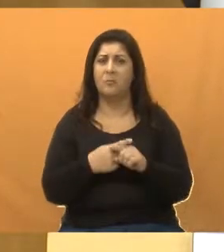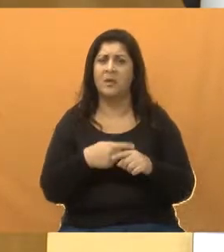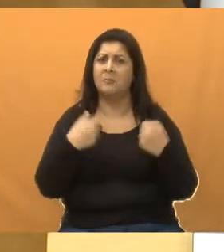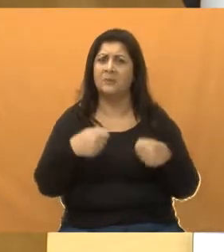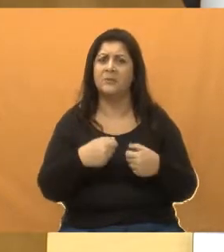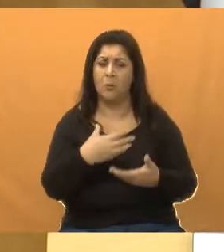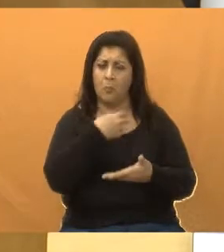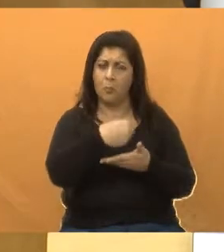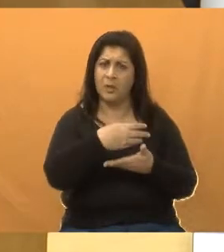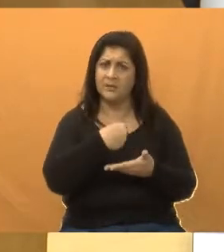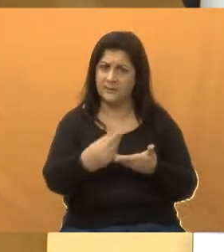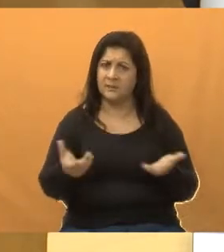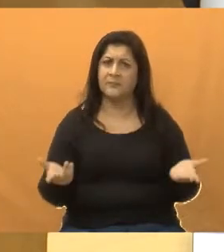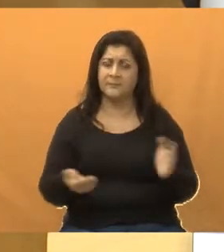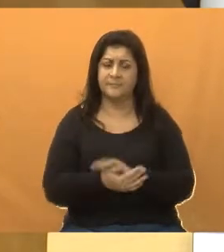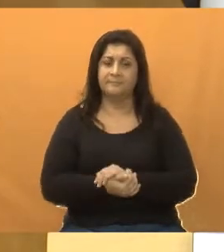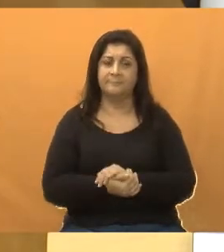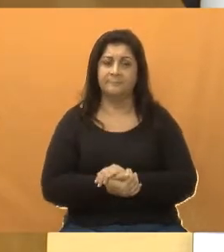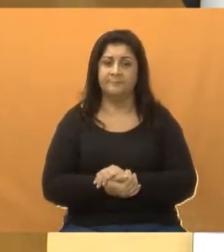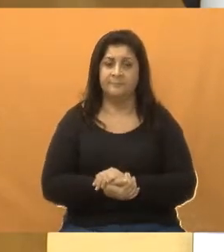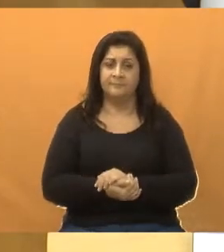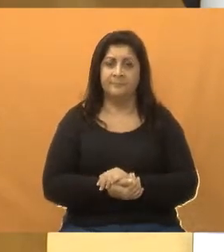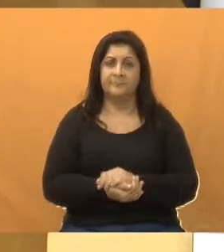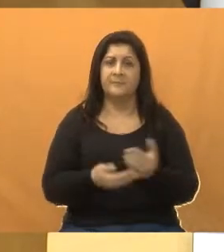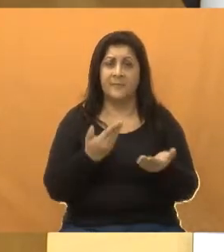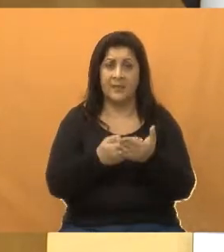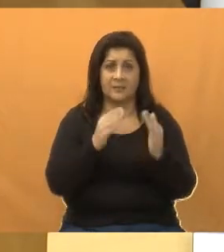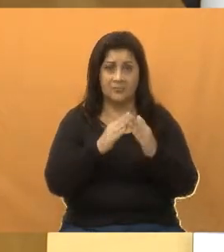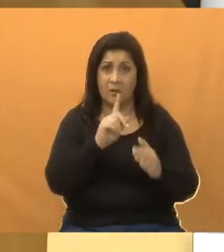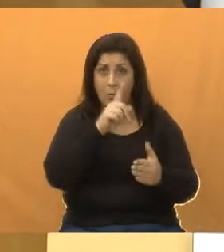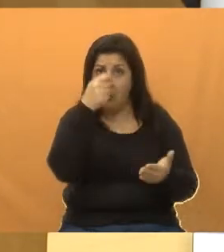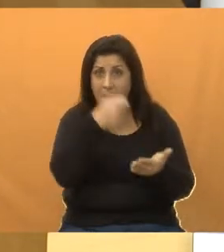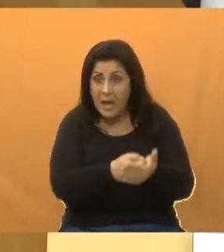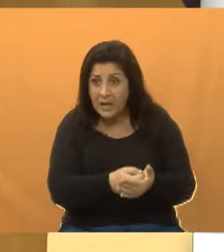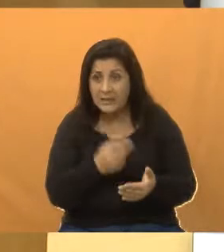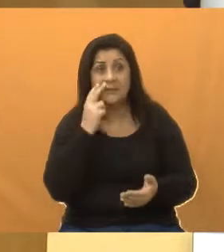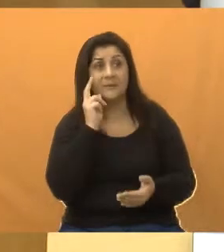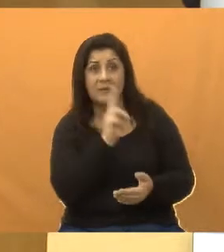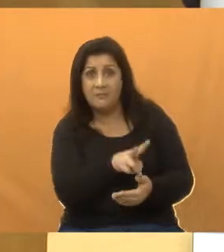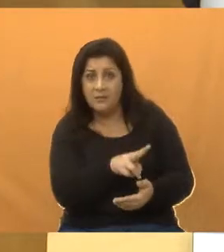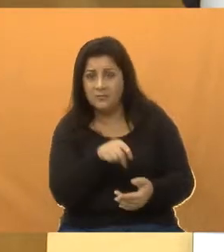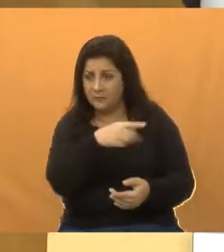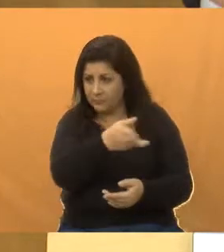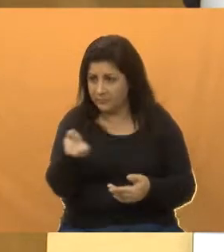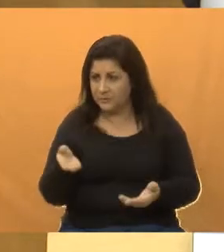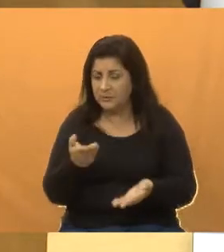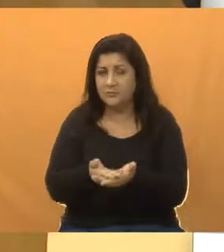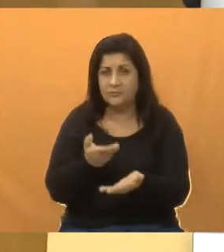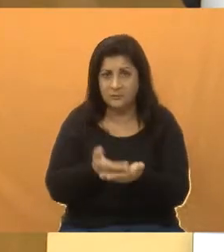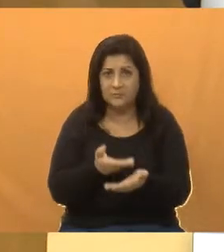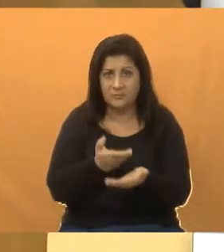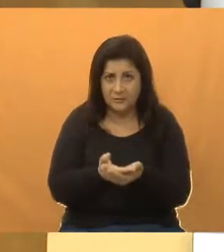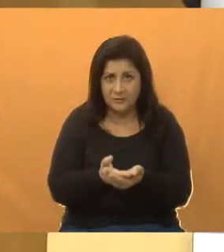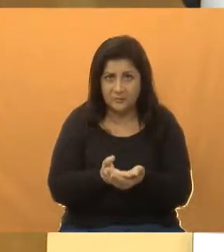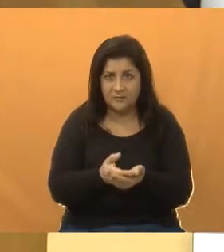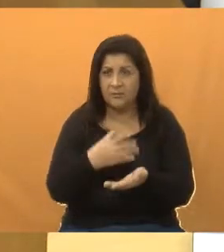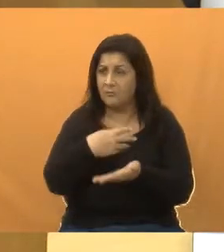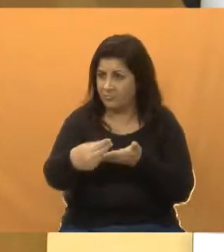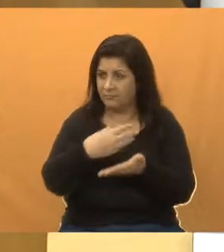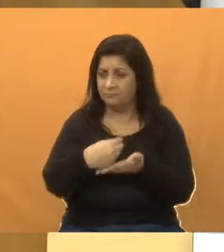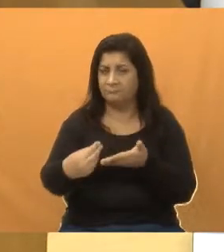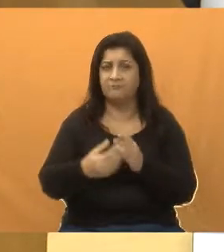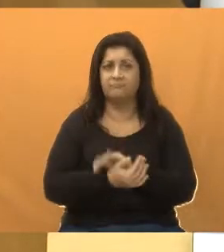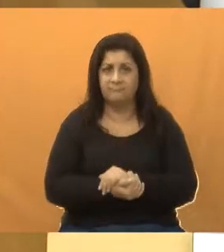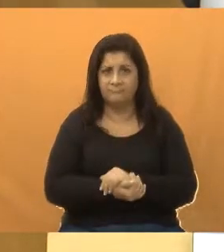crianças. Vocês, a escola não pagou as crianças, vocês estão vendo que vocês estão estudando aí? É um exemplo para vocês